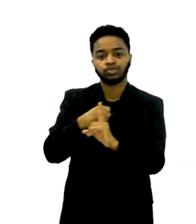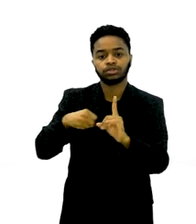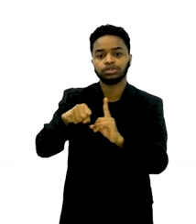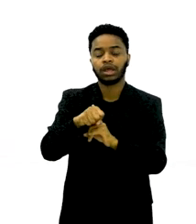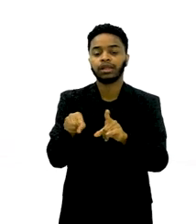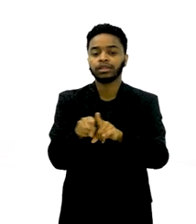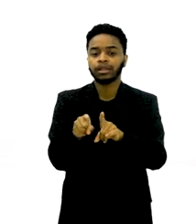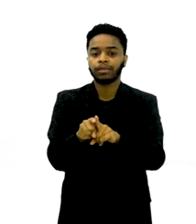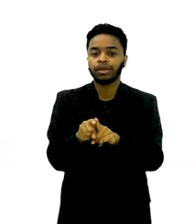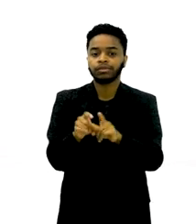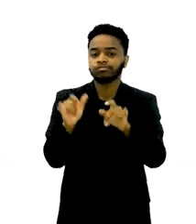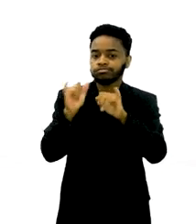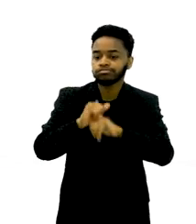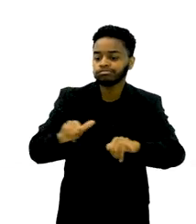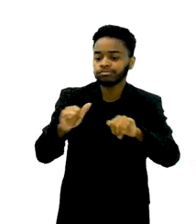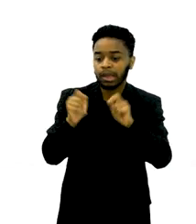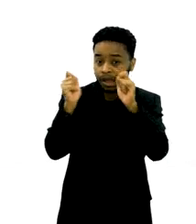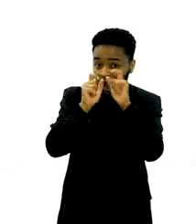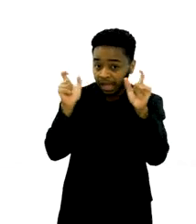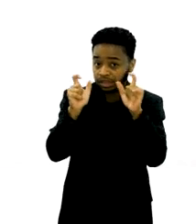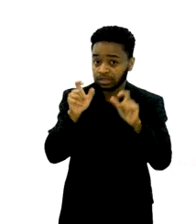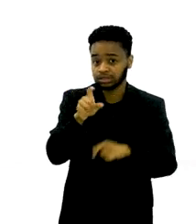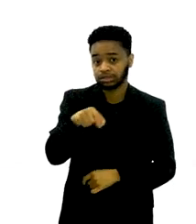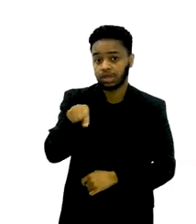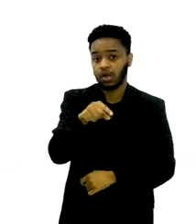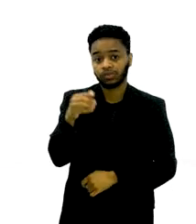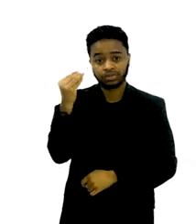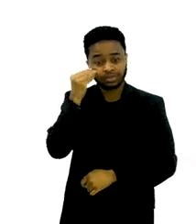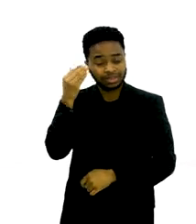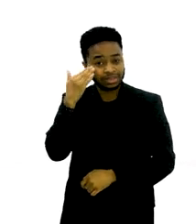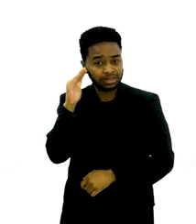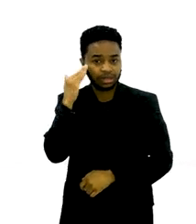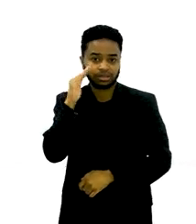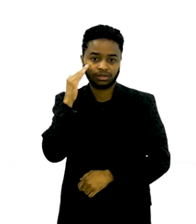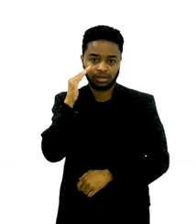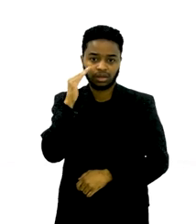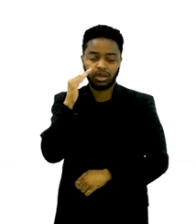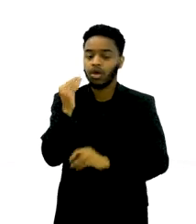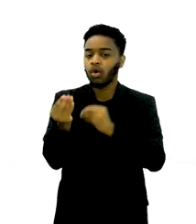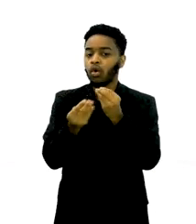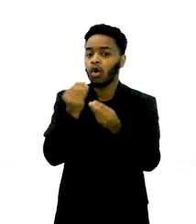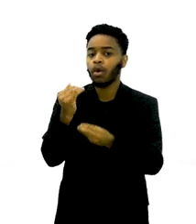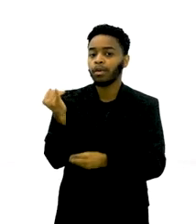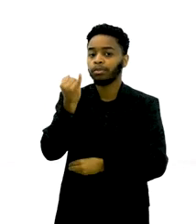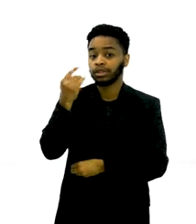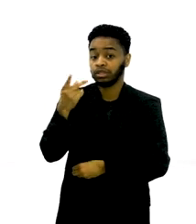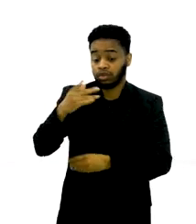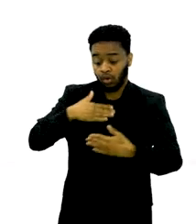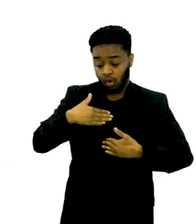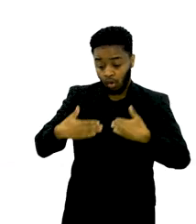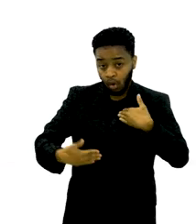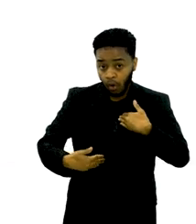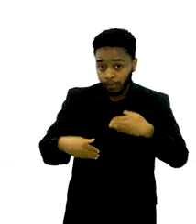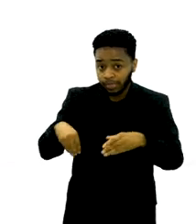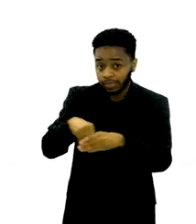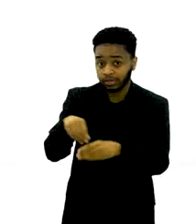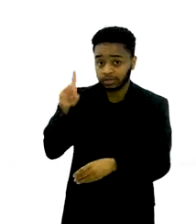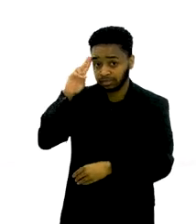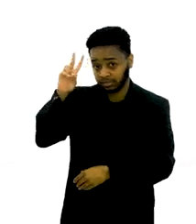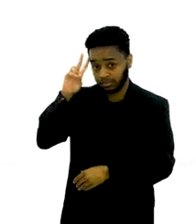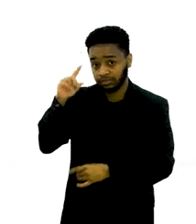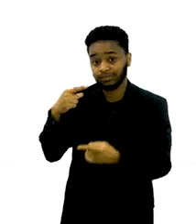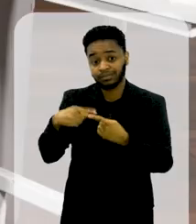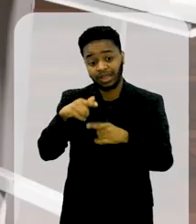despertar o sambista para entender né E qual é a importância do seu corpo dentro dessa história toda